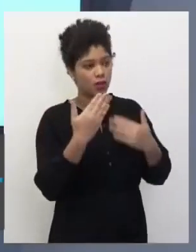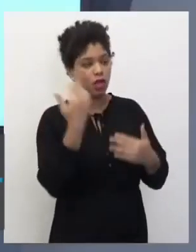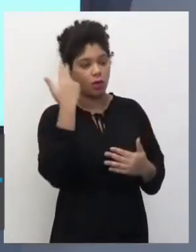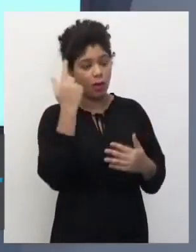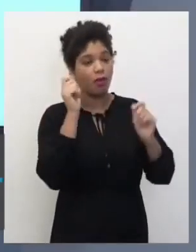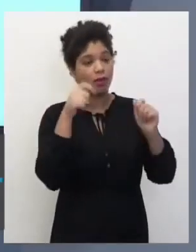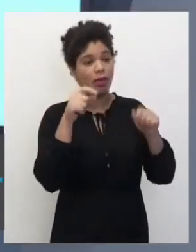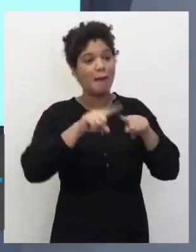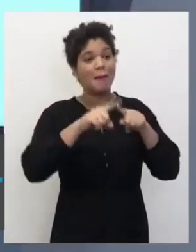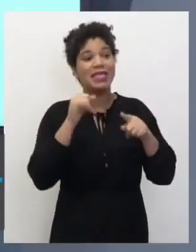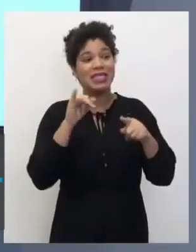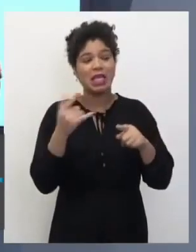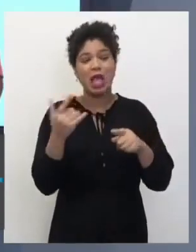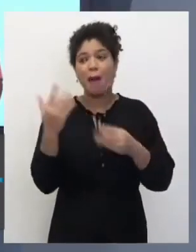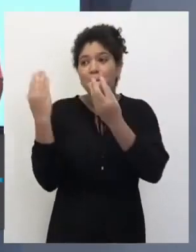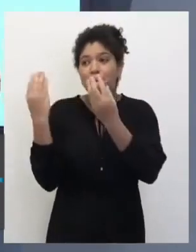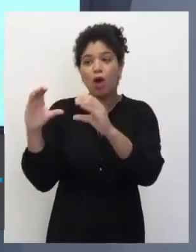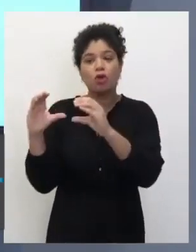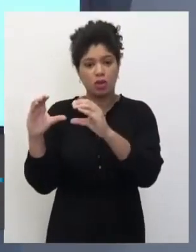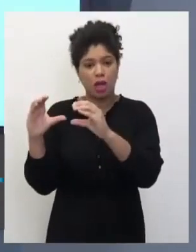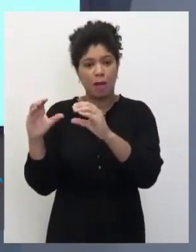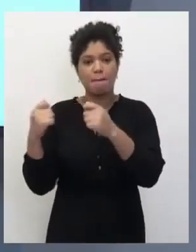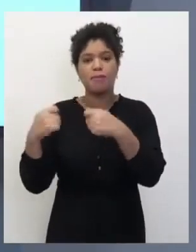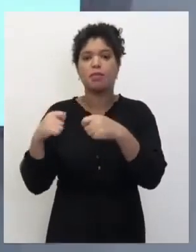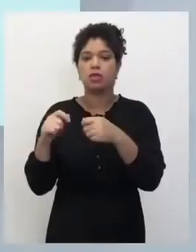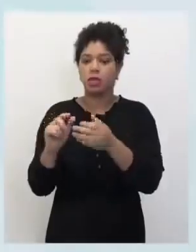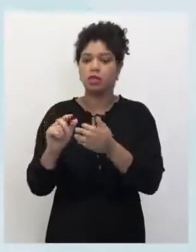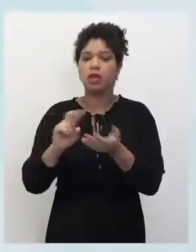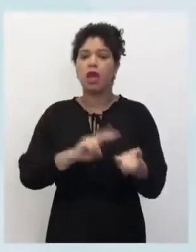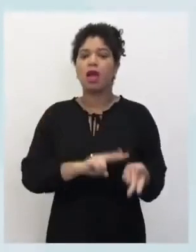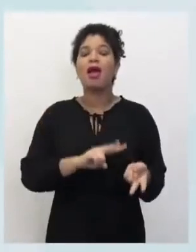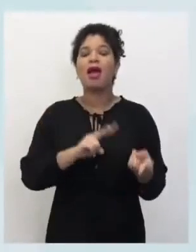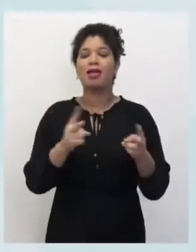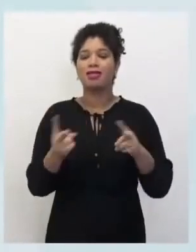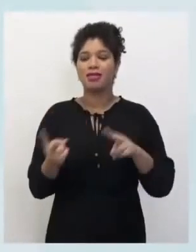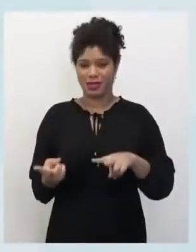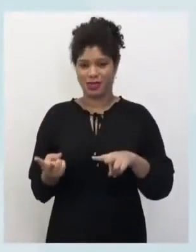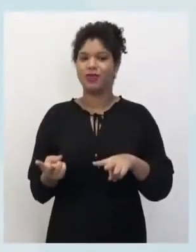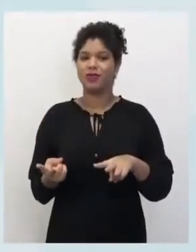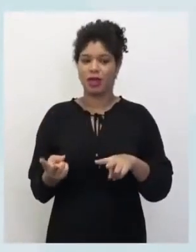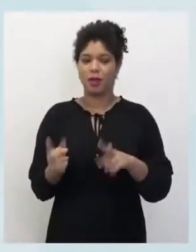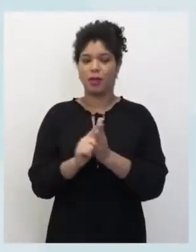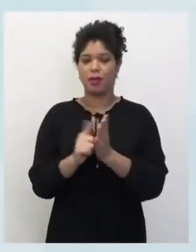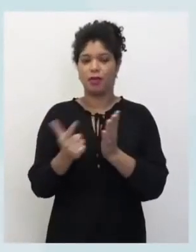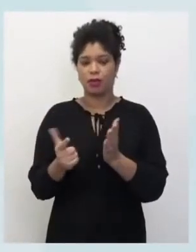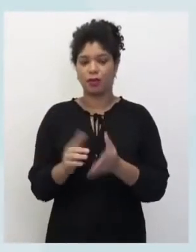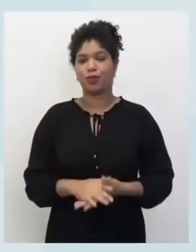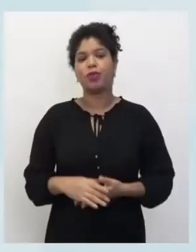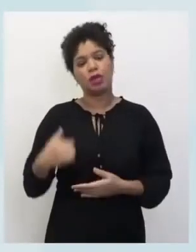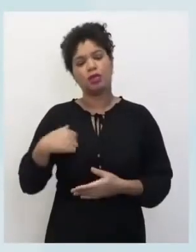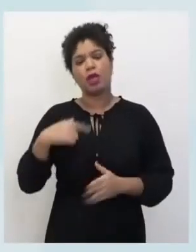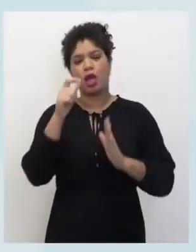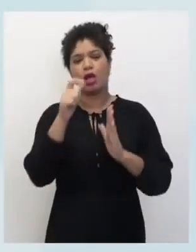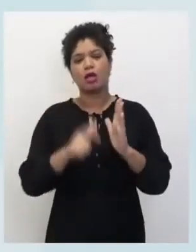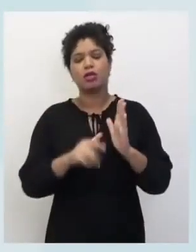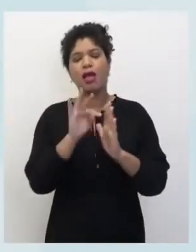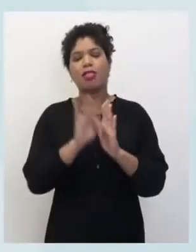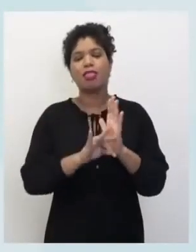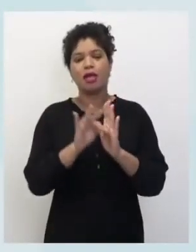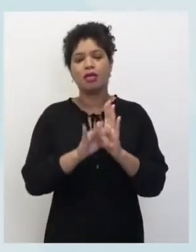características importantes de mencionar. Agora vamos à leitura lá do texto que está no caderno do aluno. Ed, por